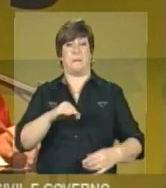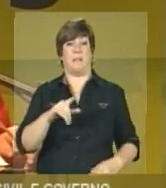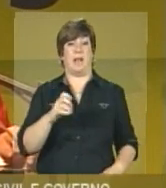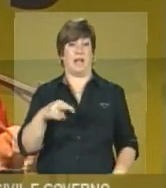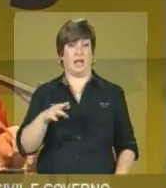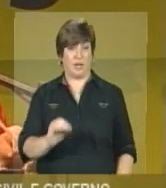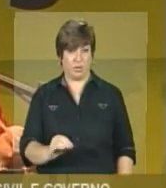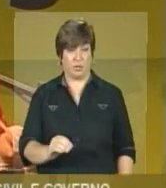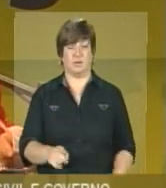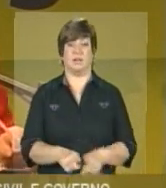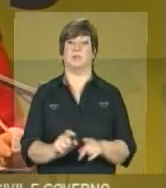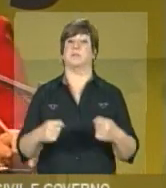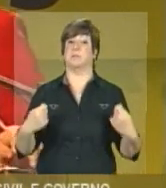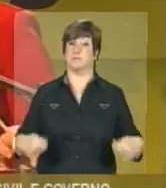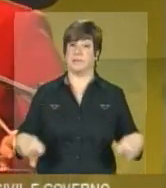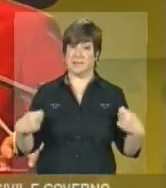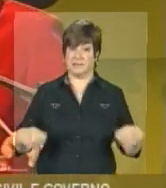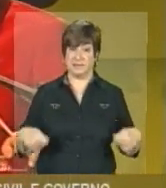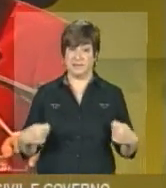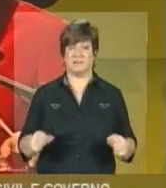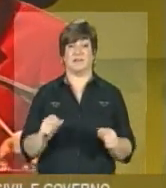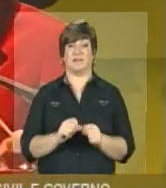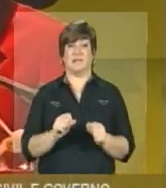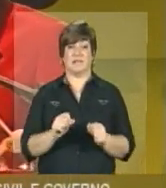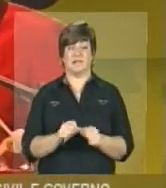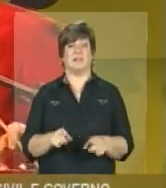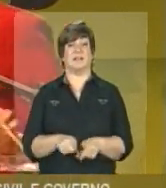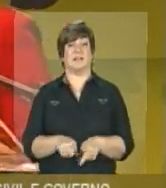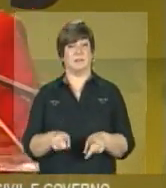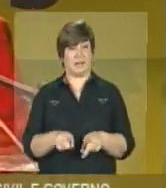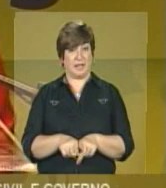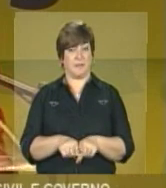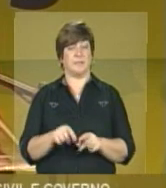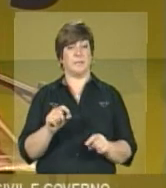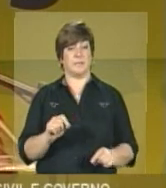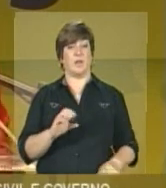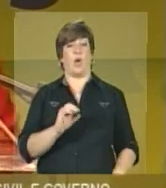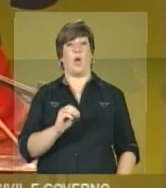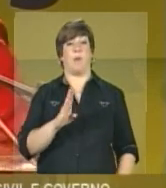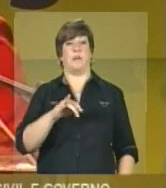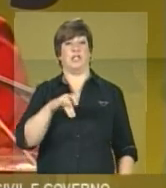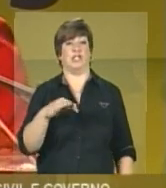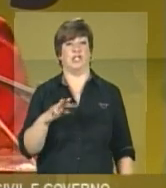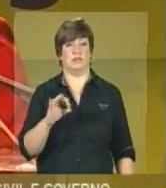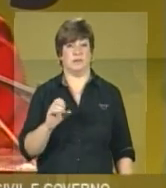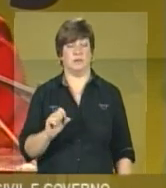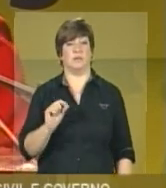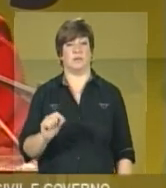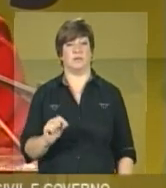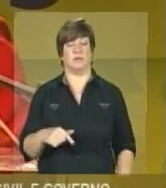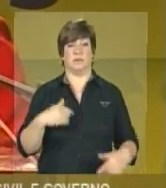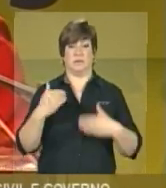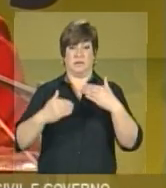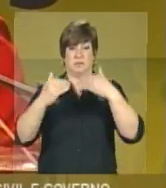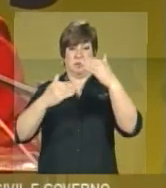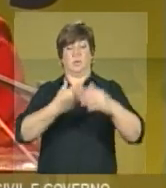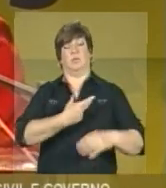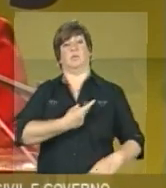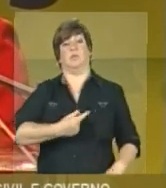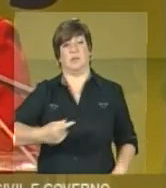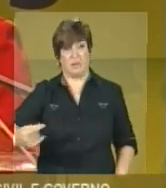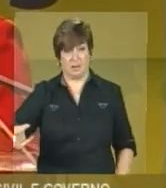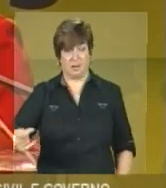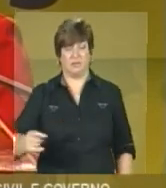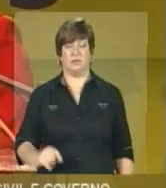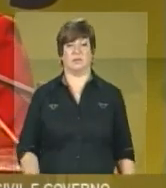milênio. É necessário estabelecer também os objetivos do desenvolvimento